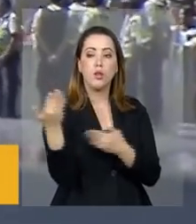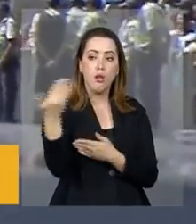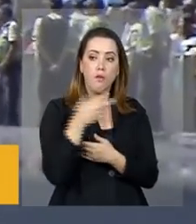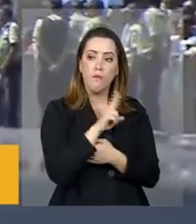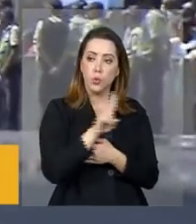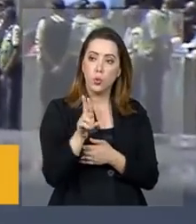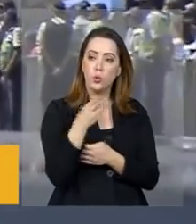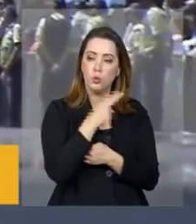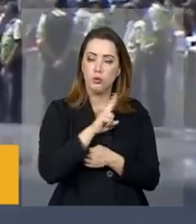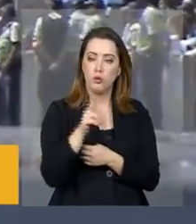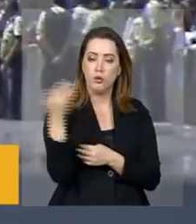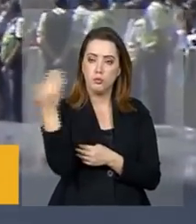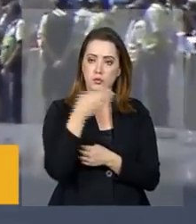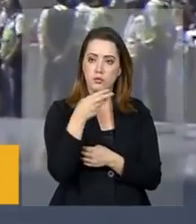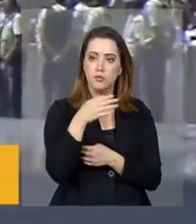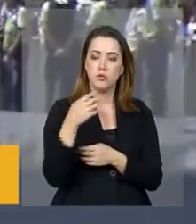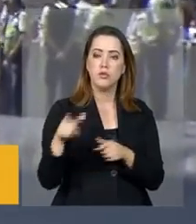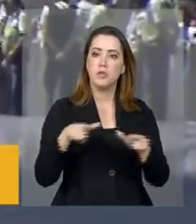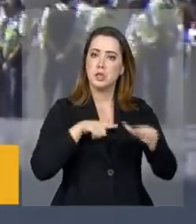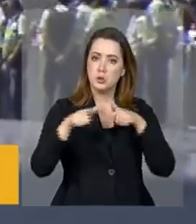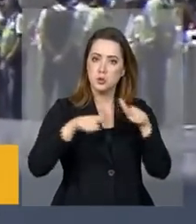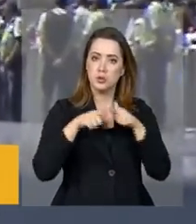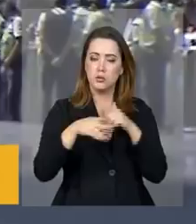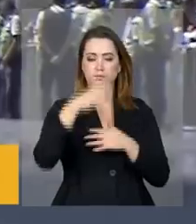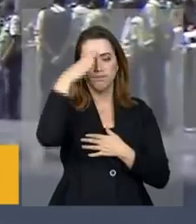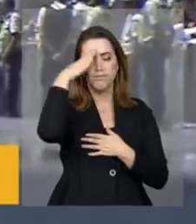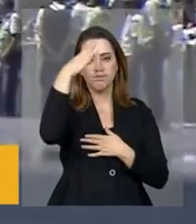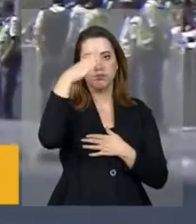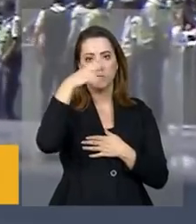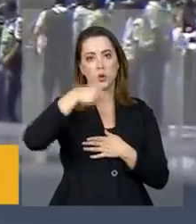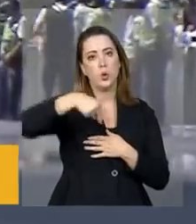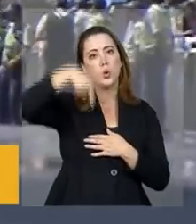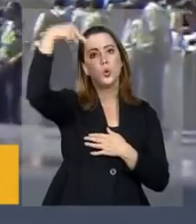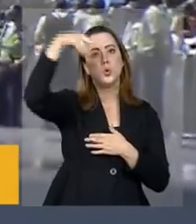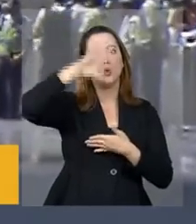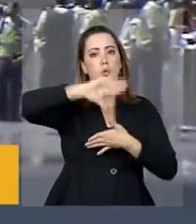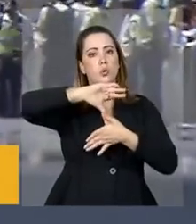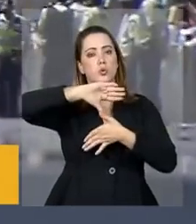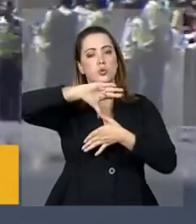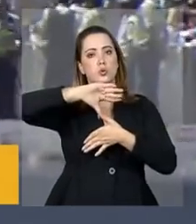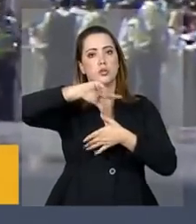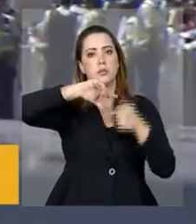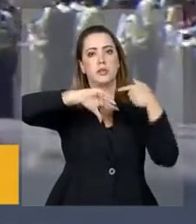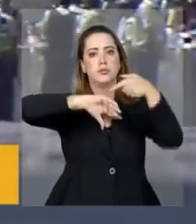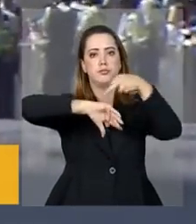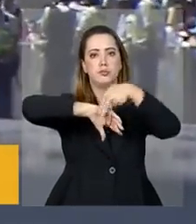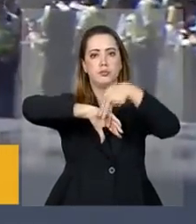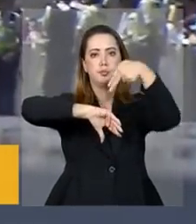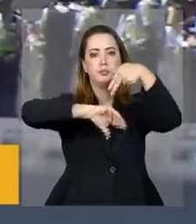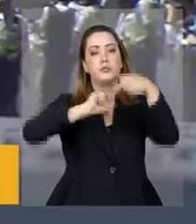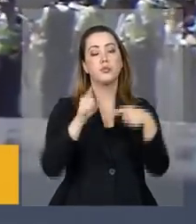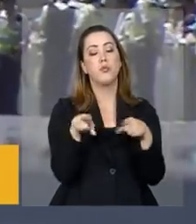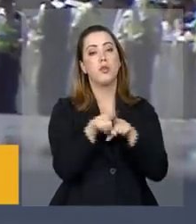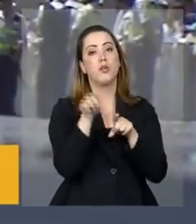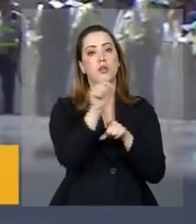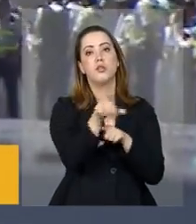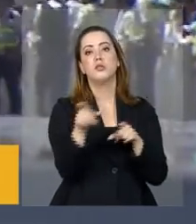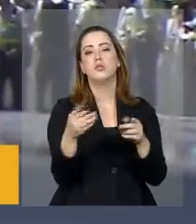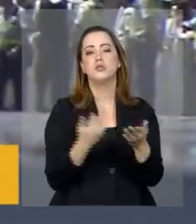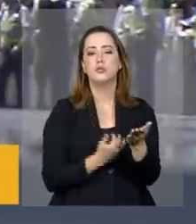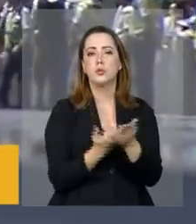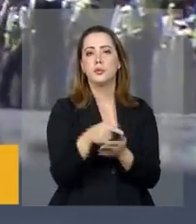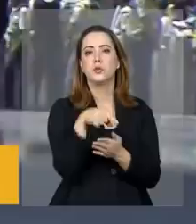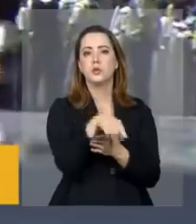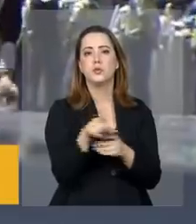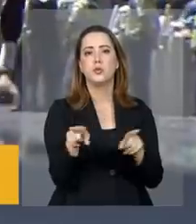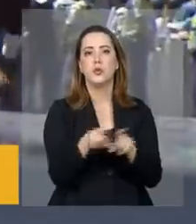de uma ação militar ocorrida no norte da América, né? E Forte Caena, e a partir daí,